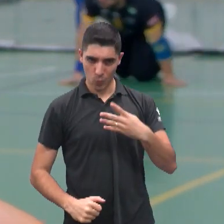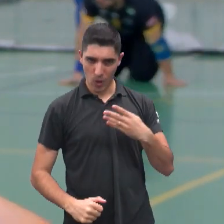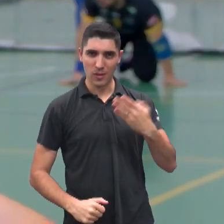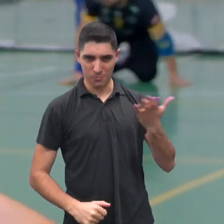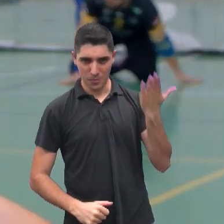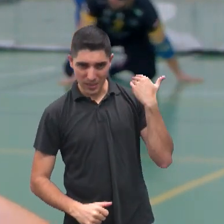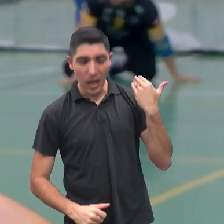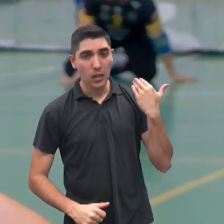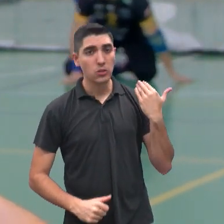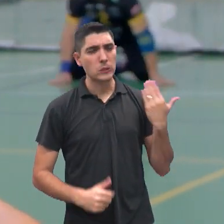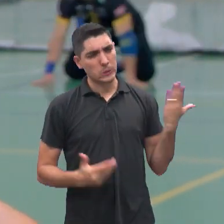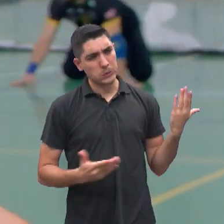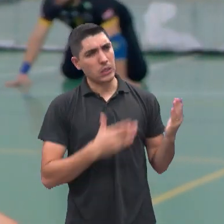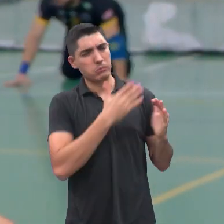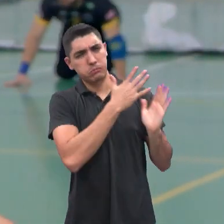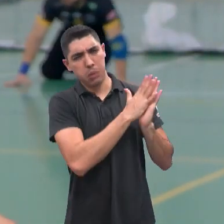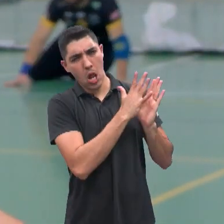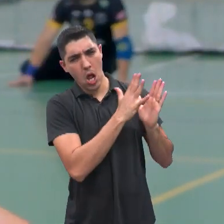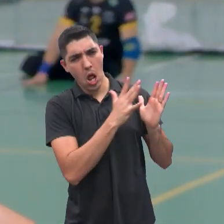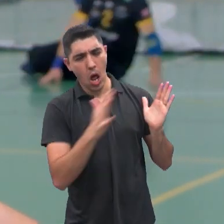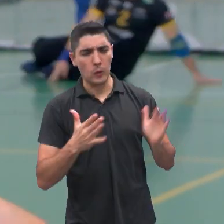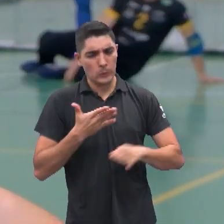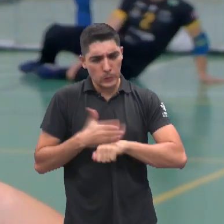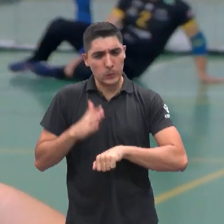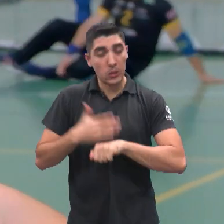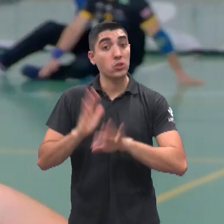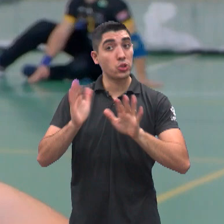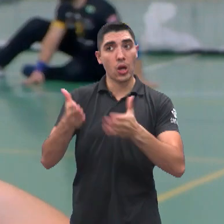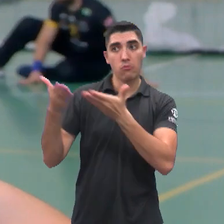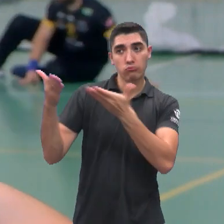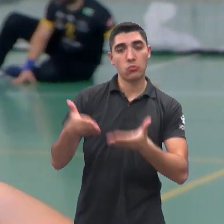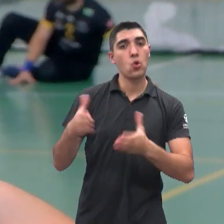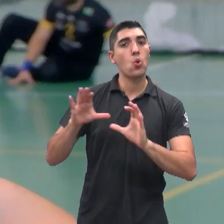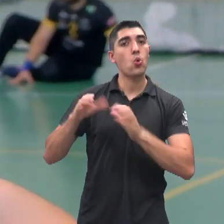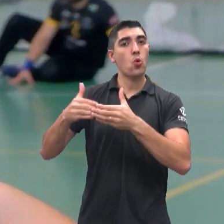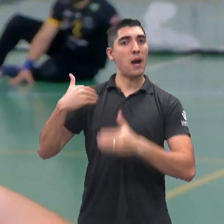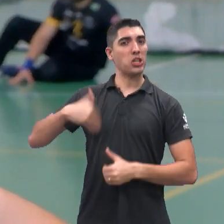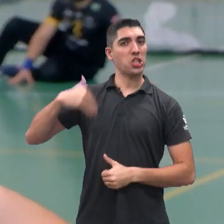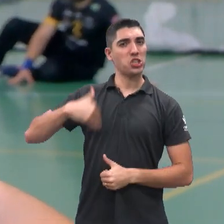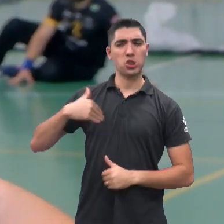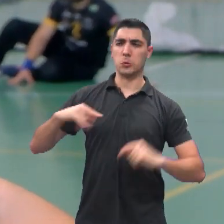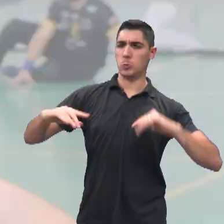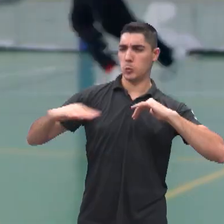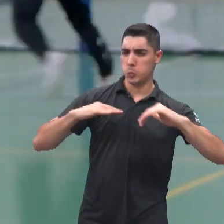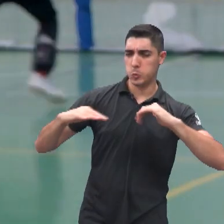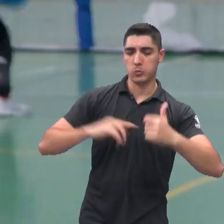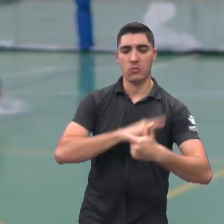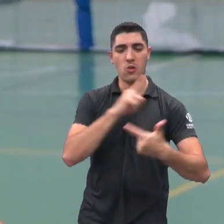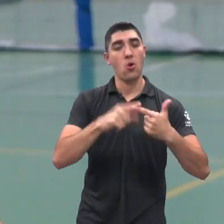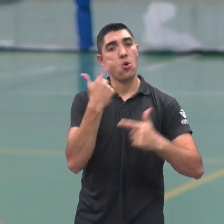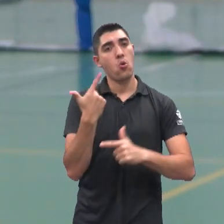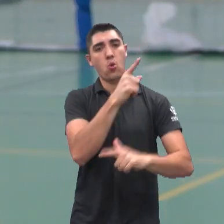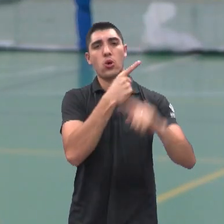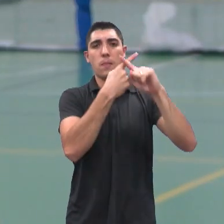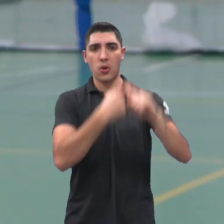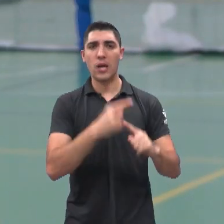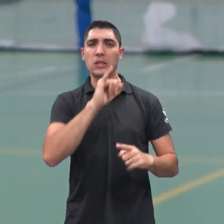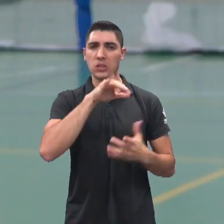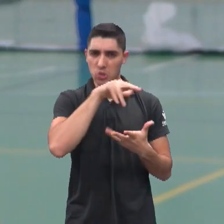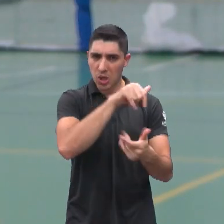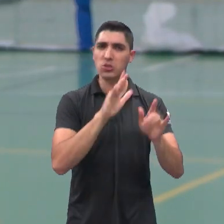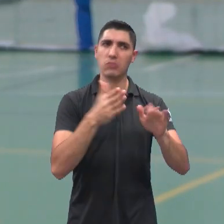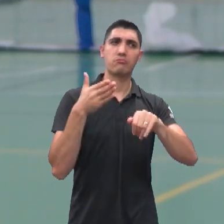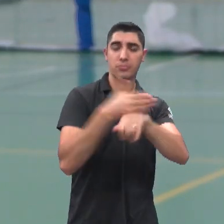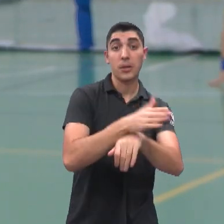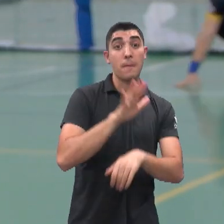Já é uma preparação que a gente vem fazendo. A gente trouxe a seleção argentina para treinar aqui com a gente já foi para torneio internacional, mas a gente se preparou, a gente